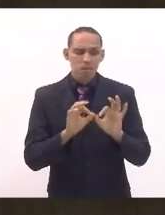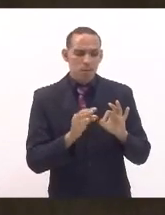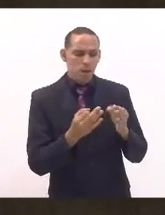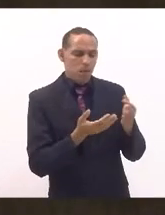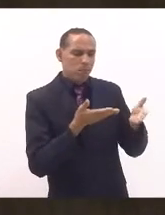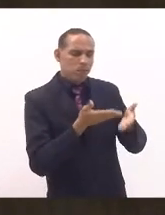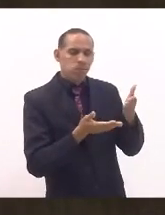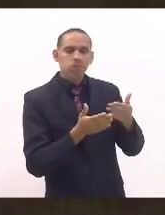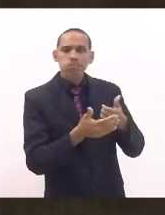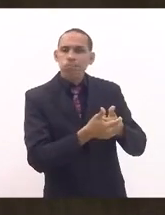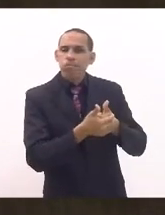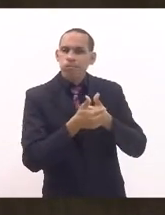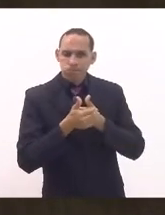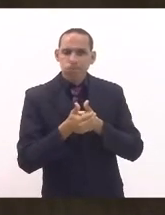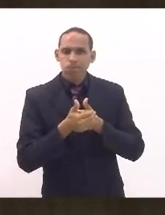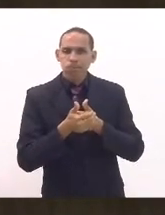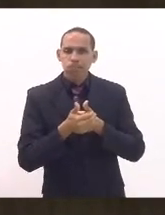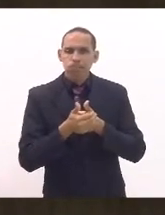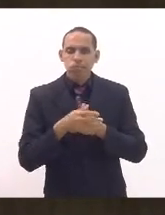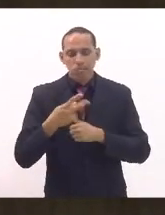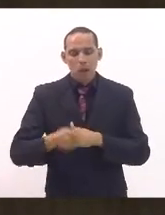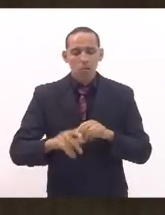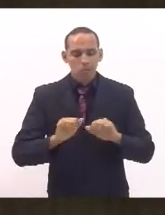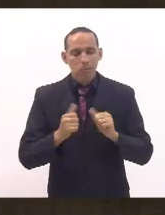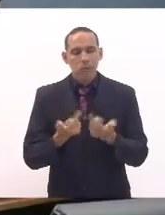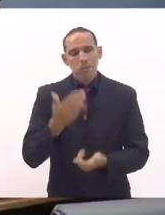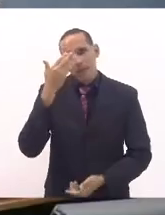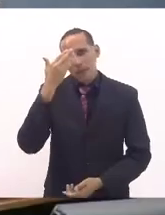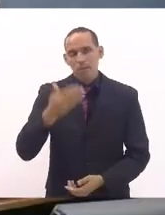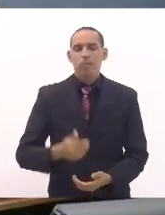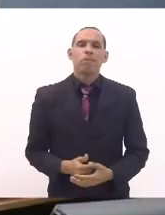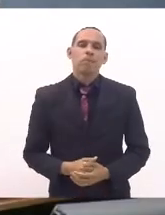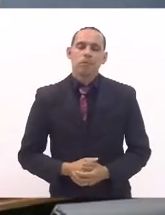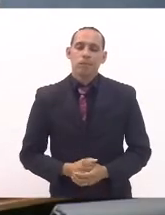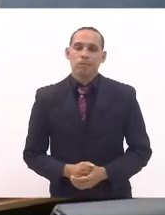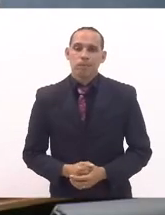no acolhimento a partir da Assembleia Legislativa. Muito obrigada.